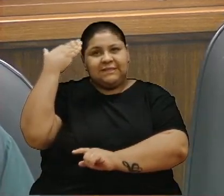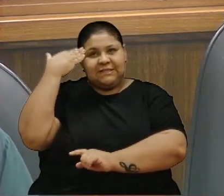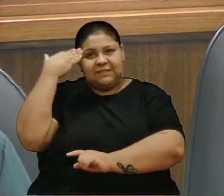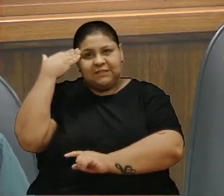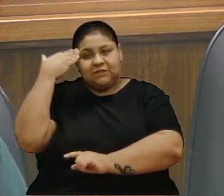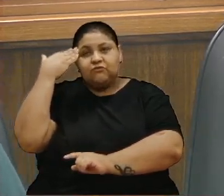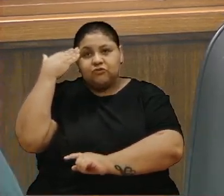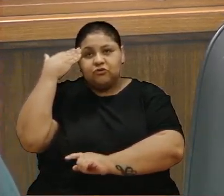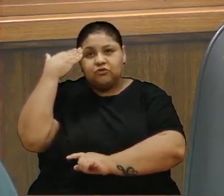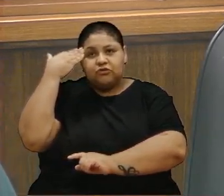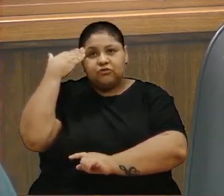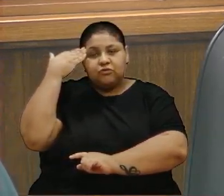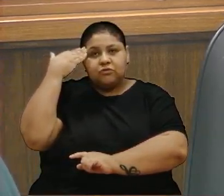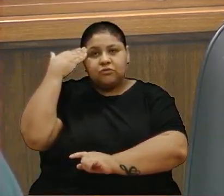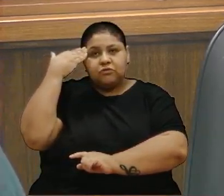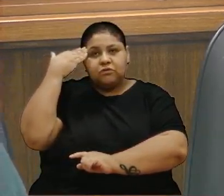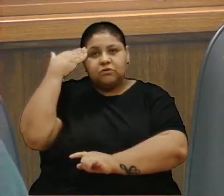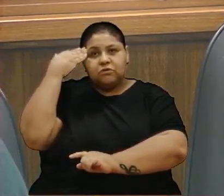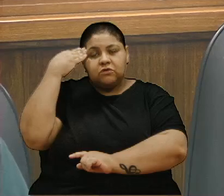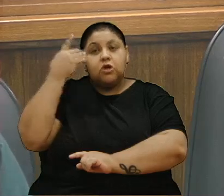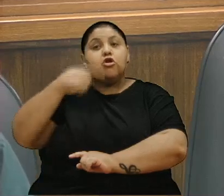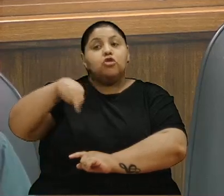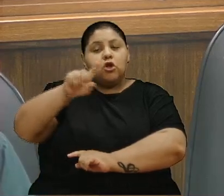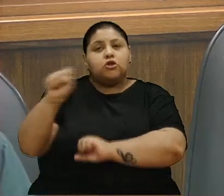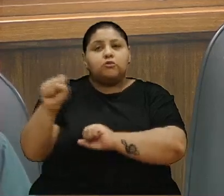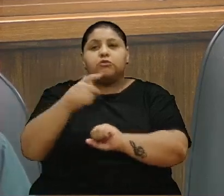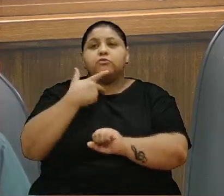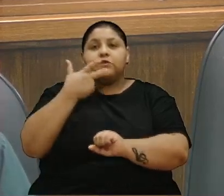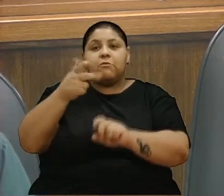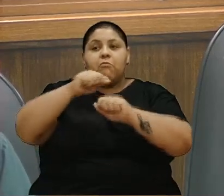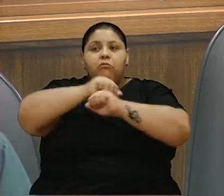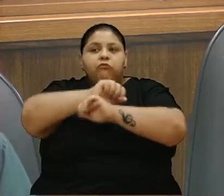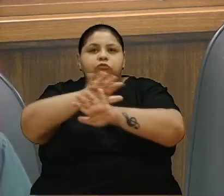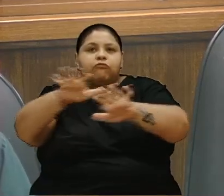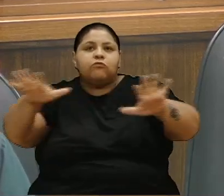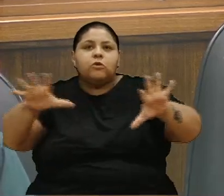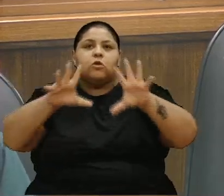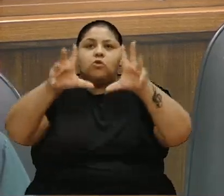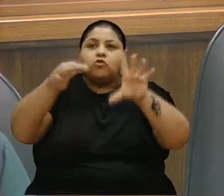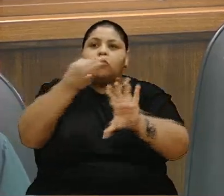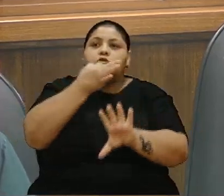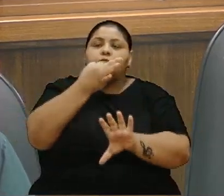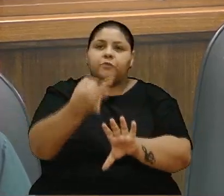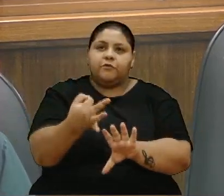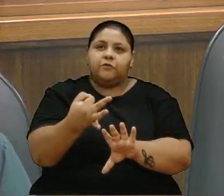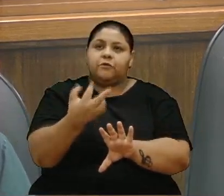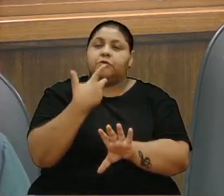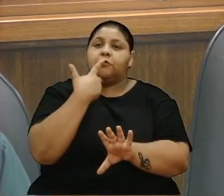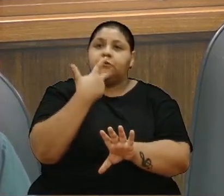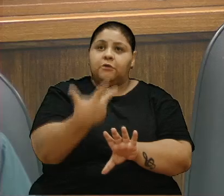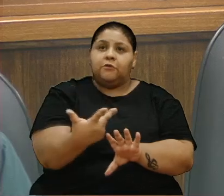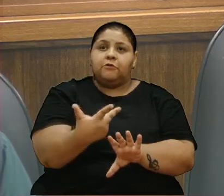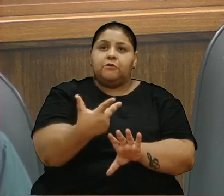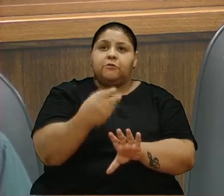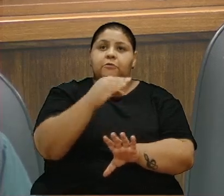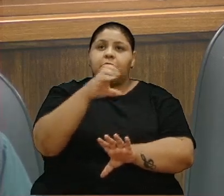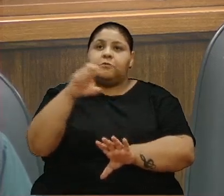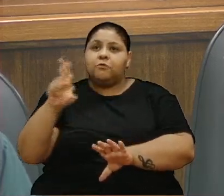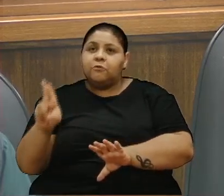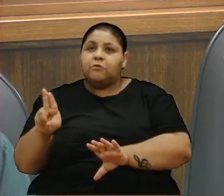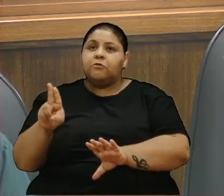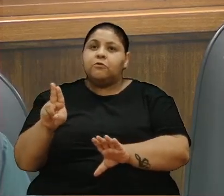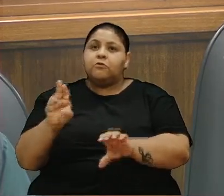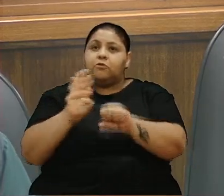todas nós podemos tratar de forma ampla, com todas as opiniões, falando sobre o céu lá do